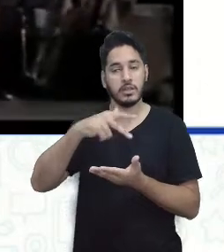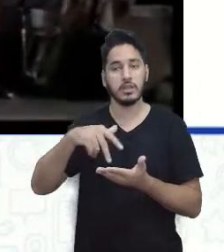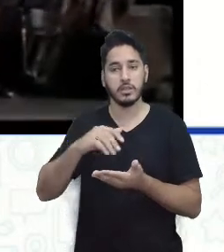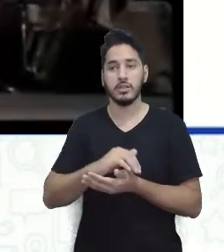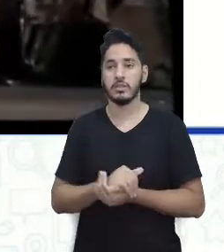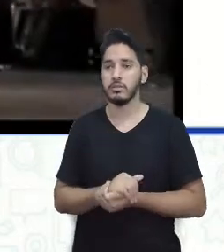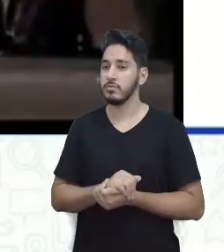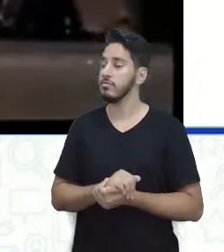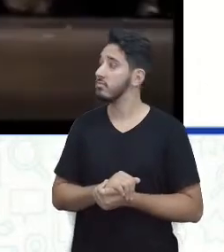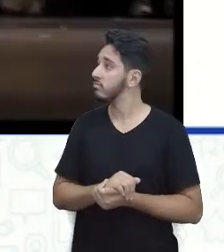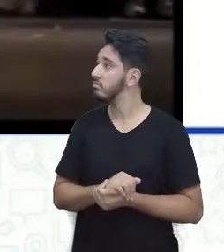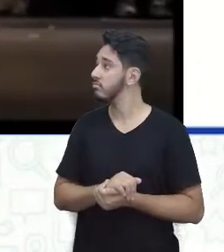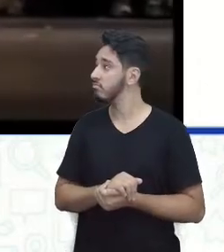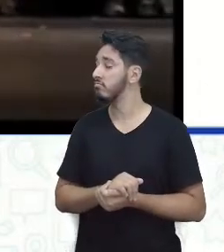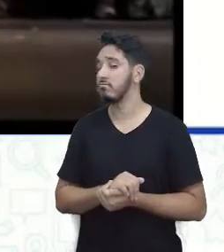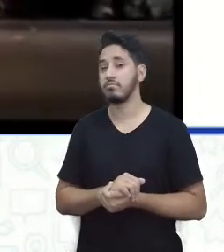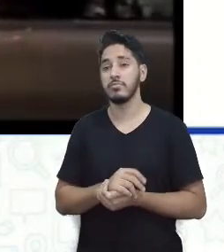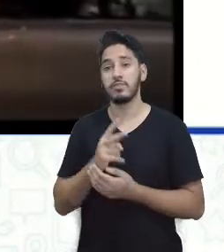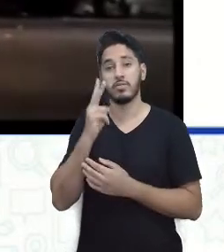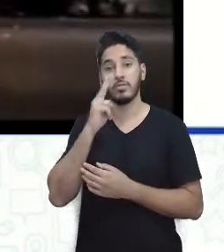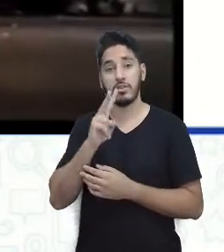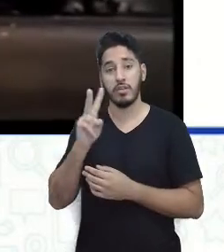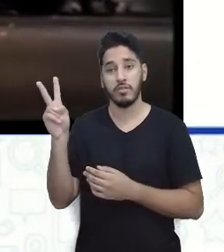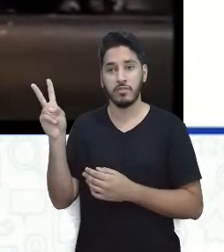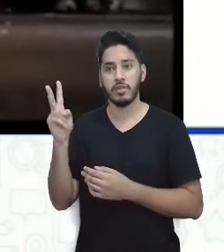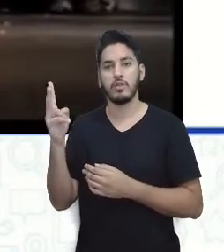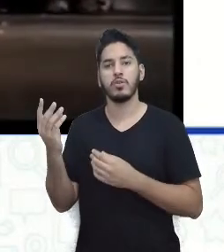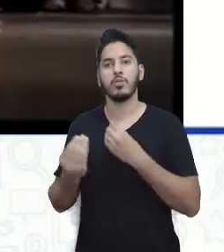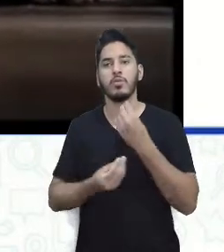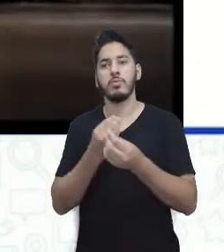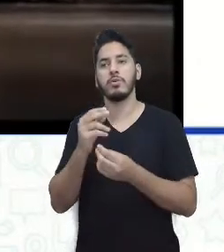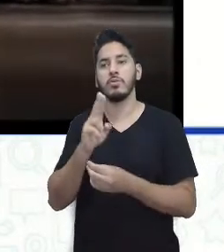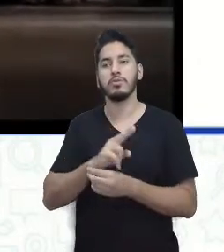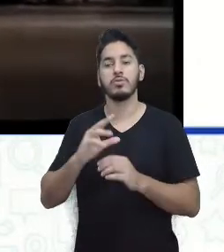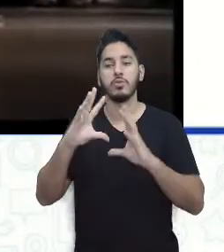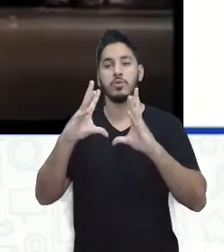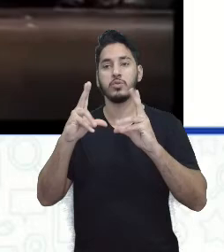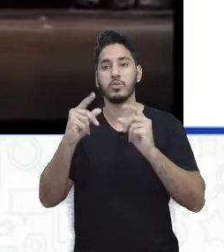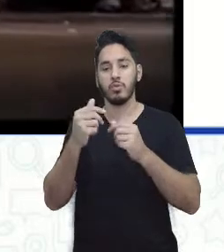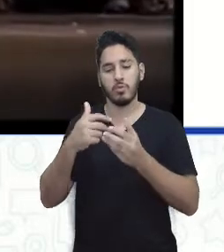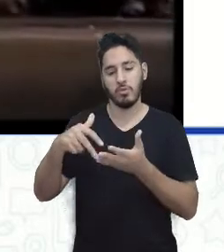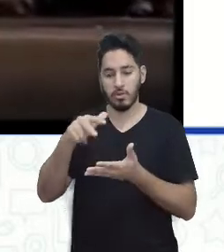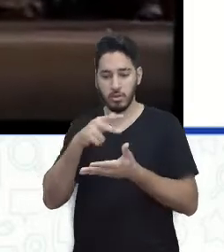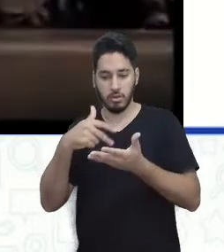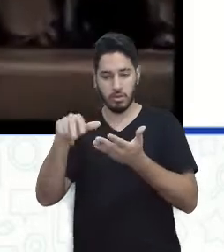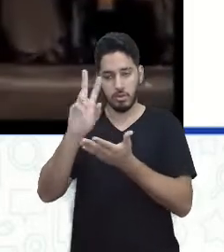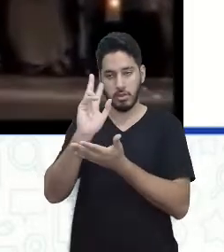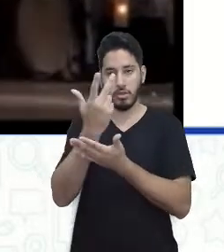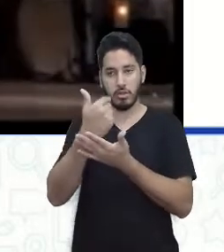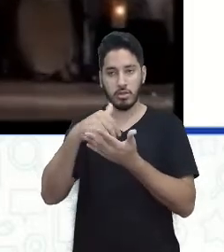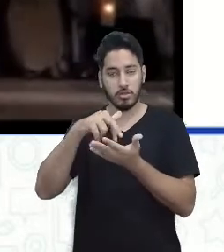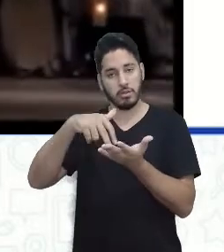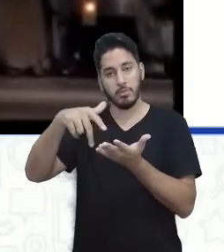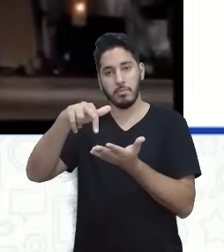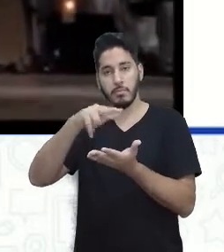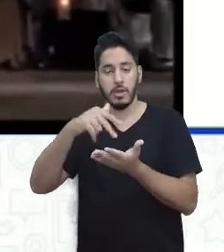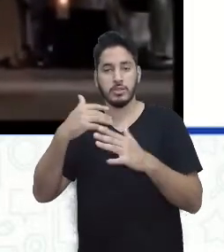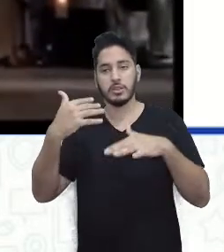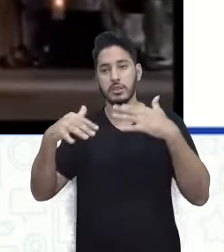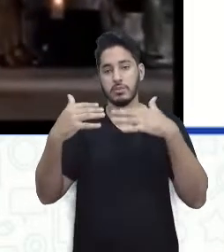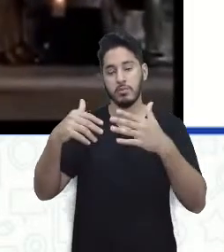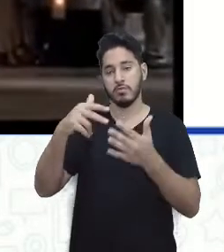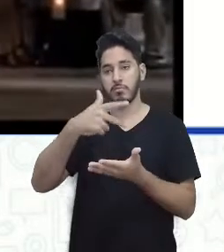coreógrafo. Então, vocês estão vendo aí como ele utiliza de todo o trejeito, né, dos passos das